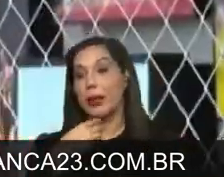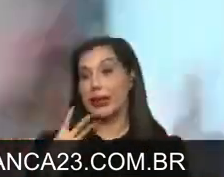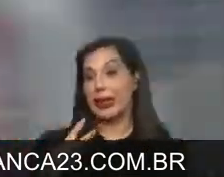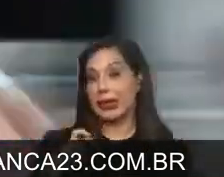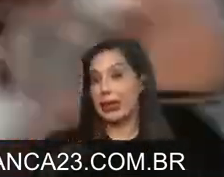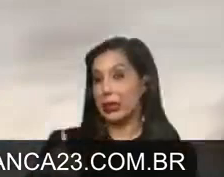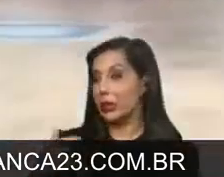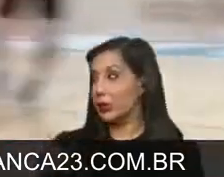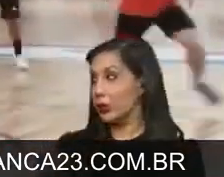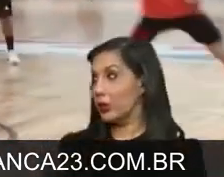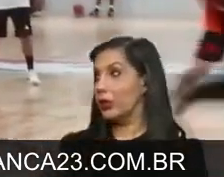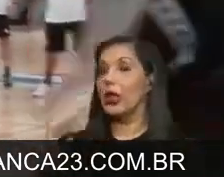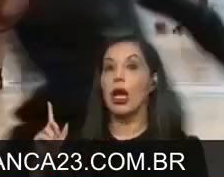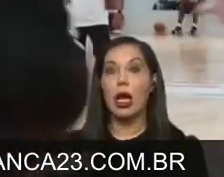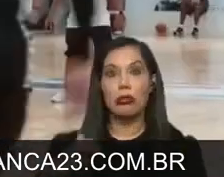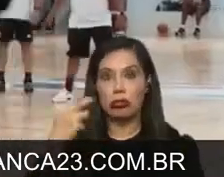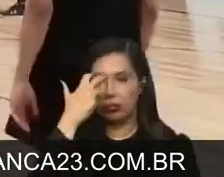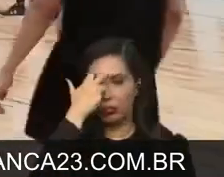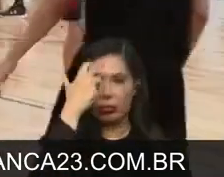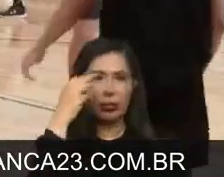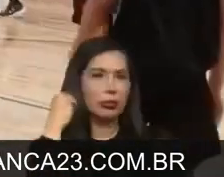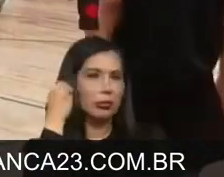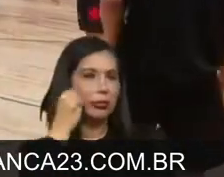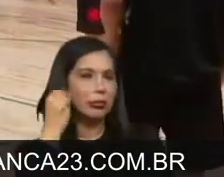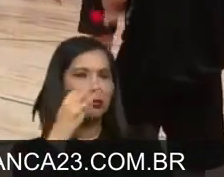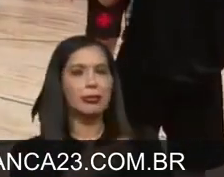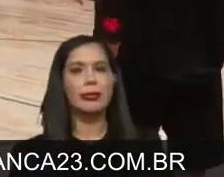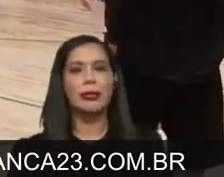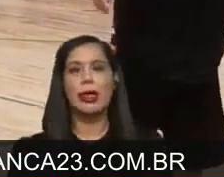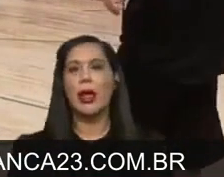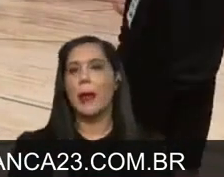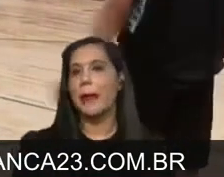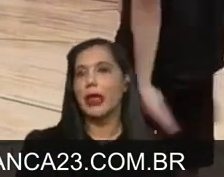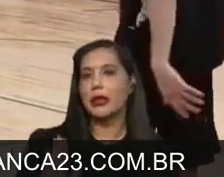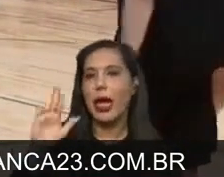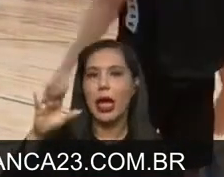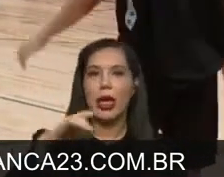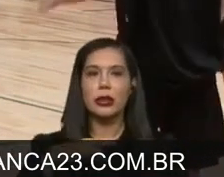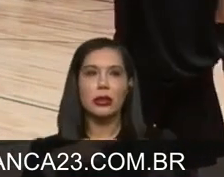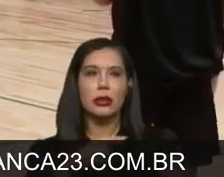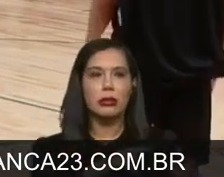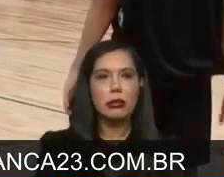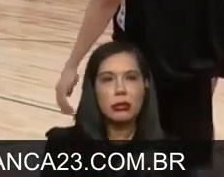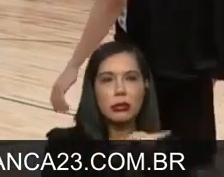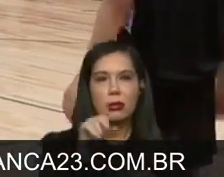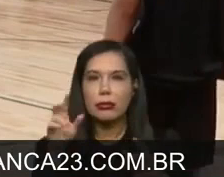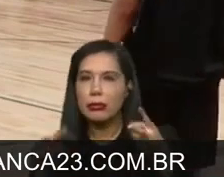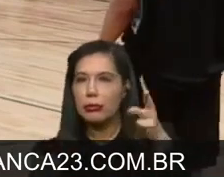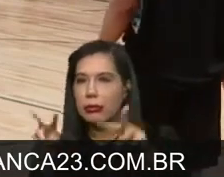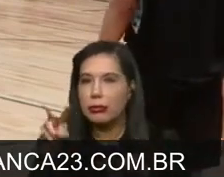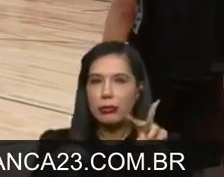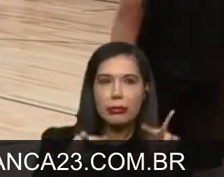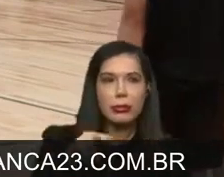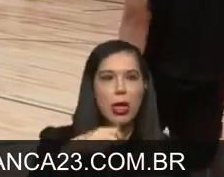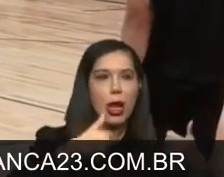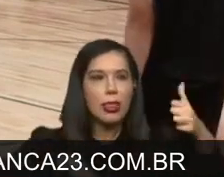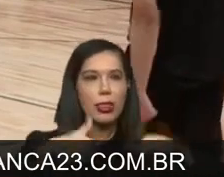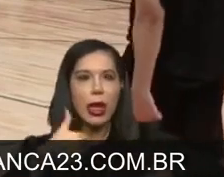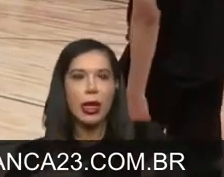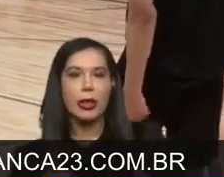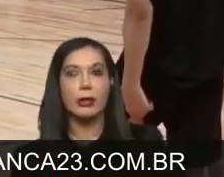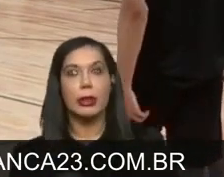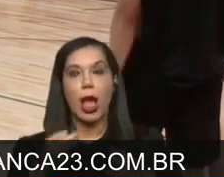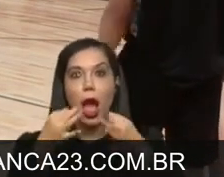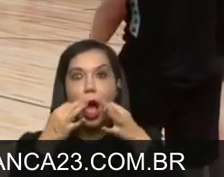35, é a voz da sabedoria. O basquete é um jogo de muito detalhe. Uma decisão errada ou certa, tu pode ganhar ou perder um jogo. Então acho que é